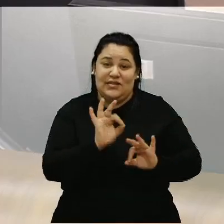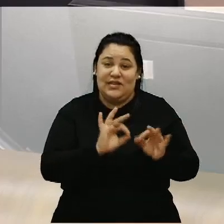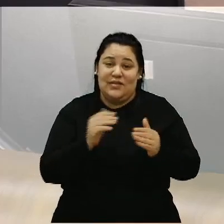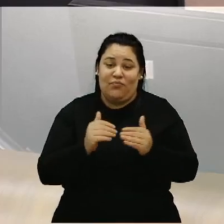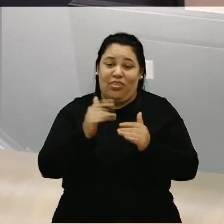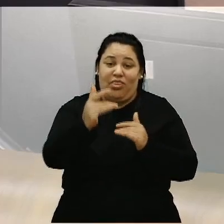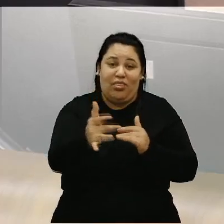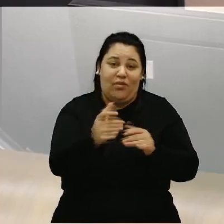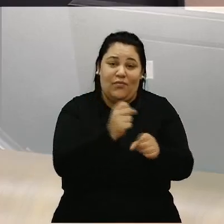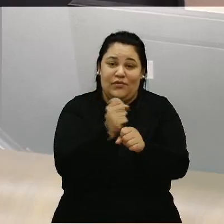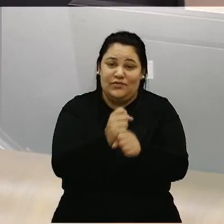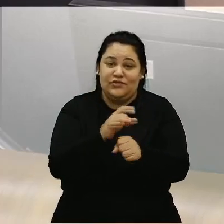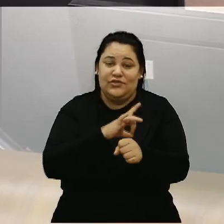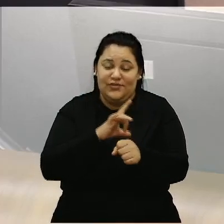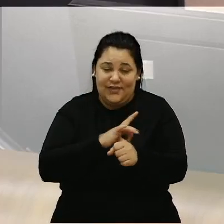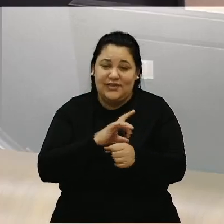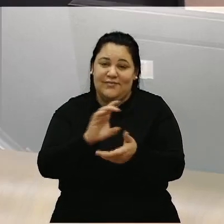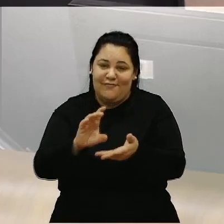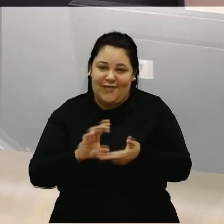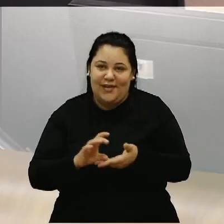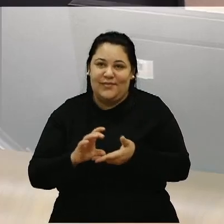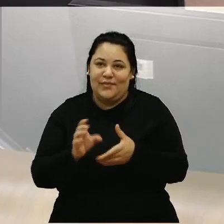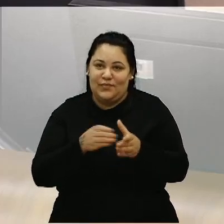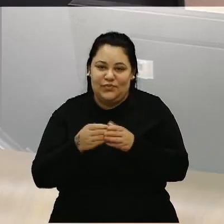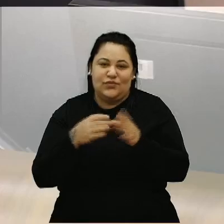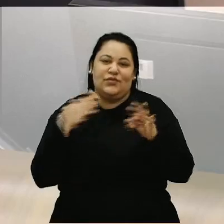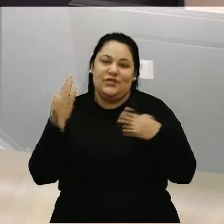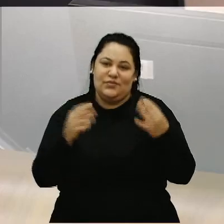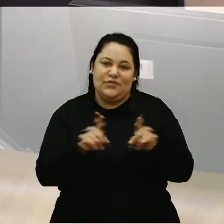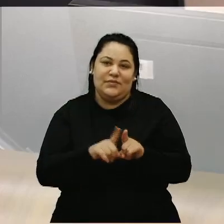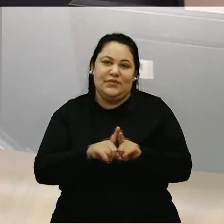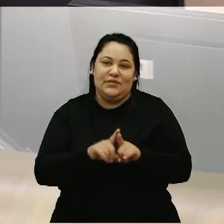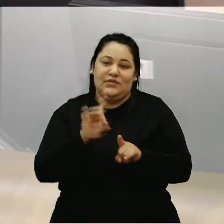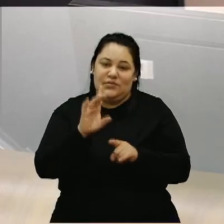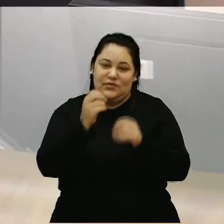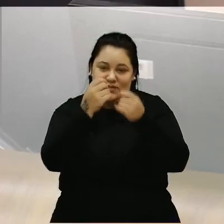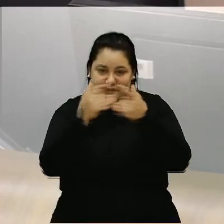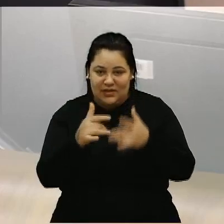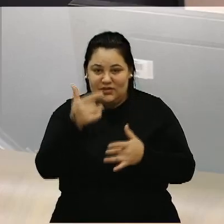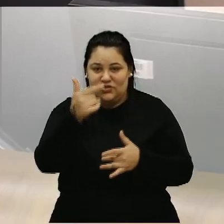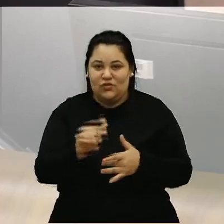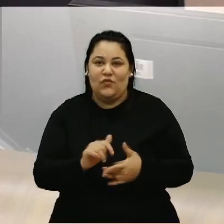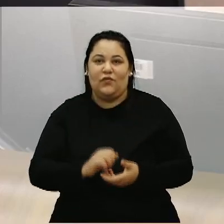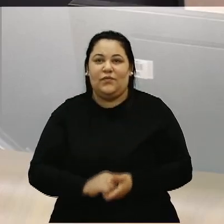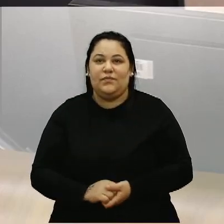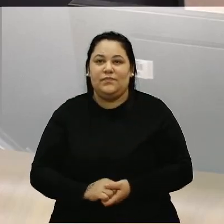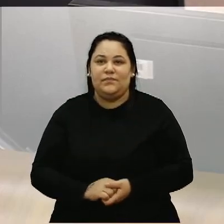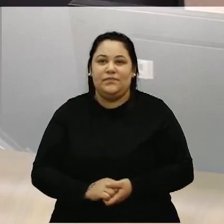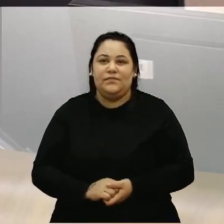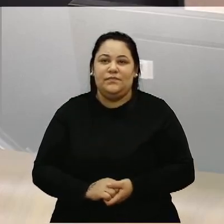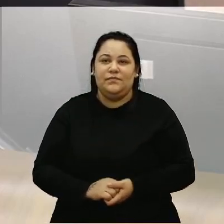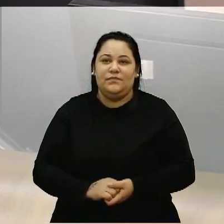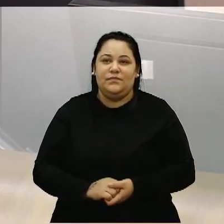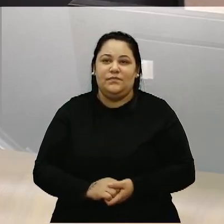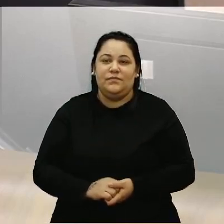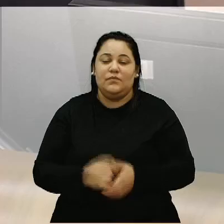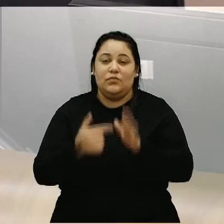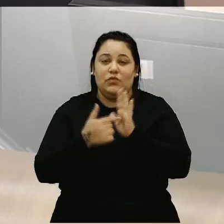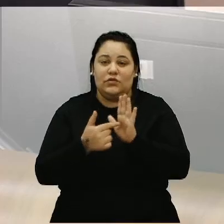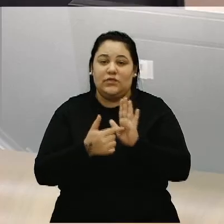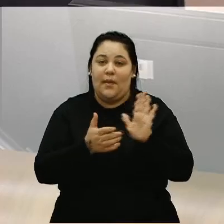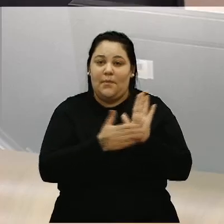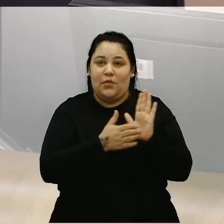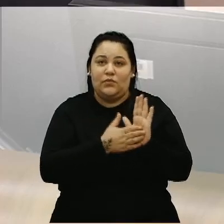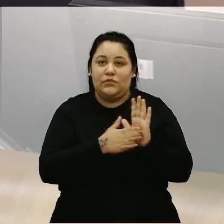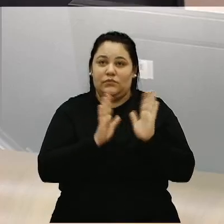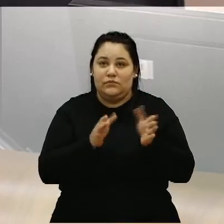pudesse entrar em funcionamento. Então, só reforçar a sua fala e mostrar aquilo que o senhor está propondo aqui, já deu certo no